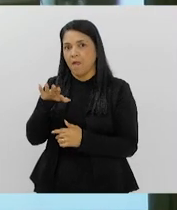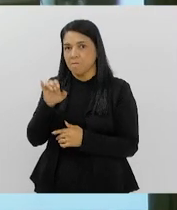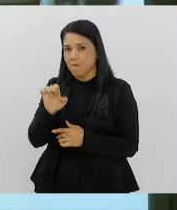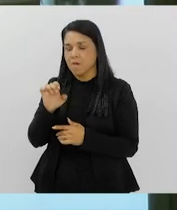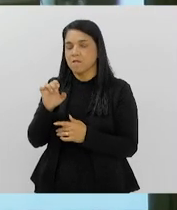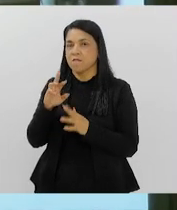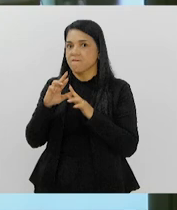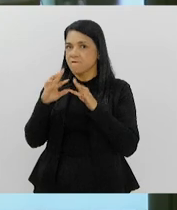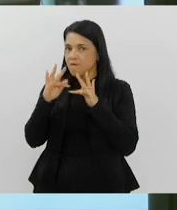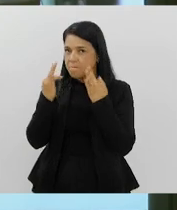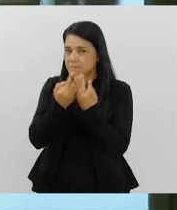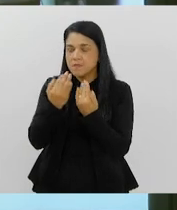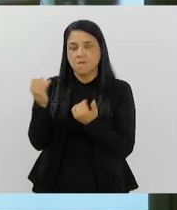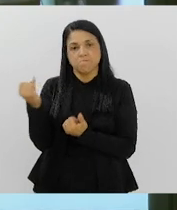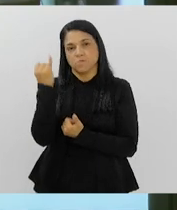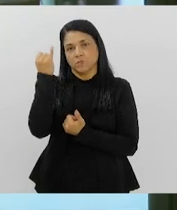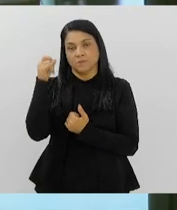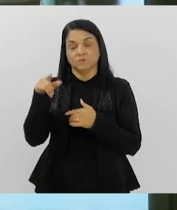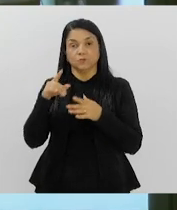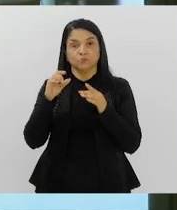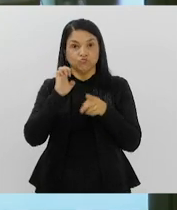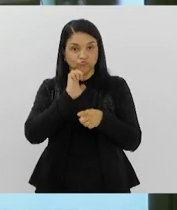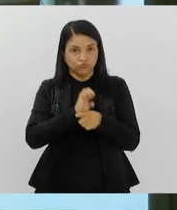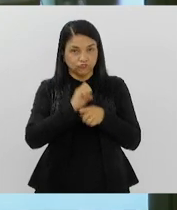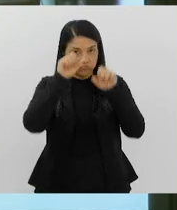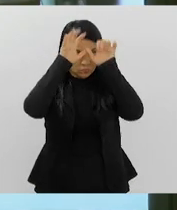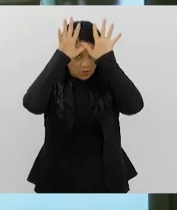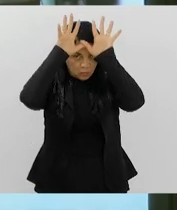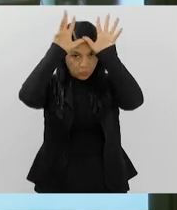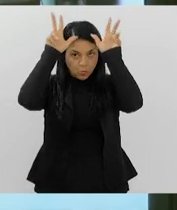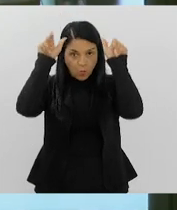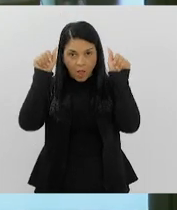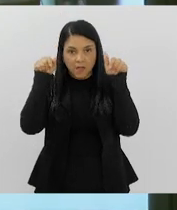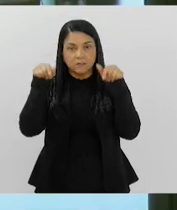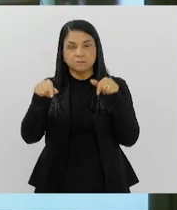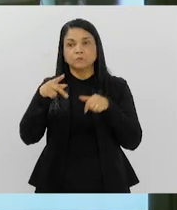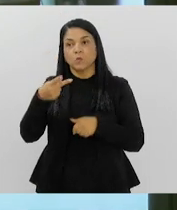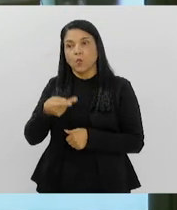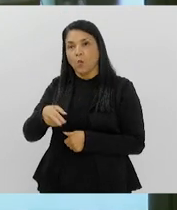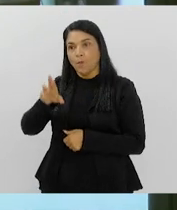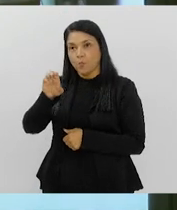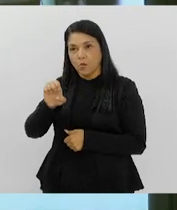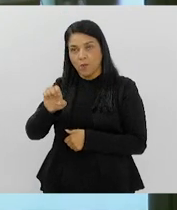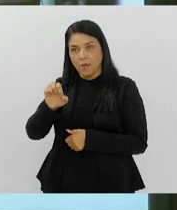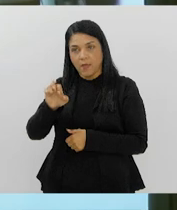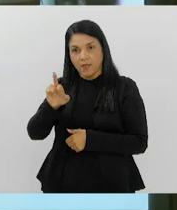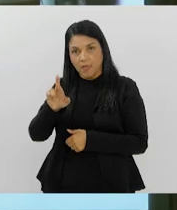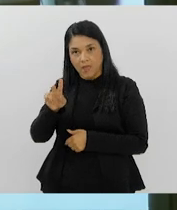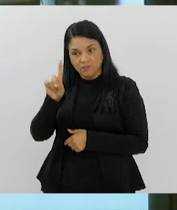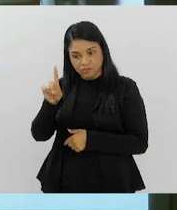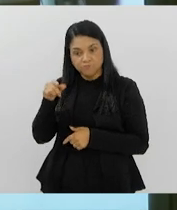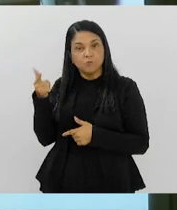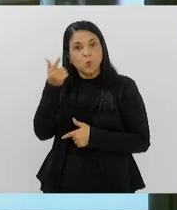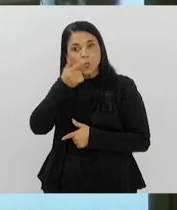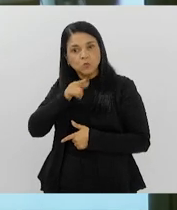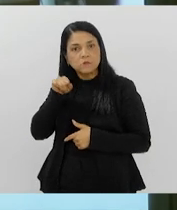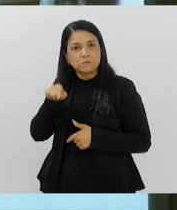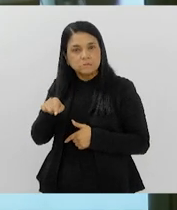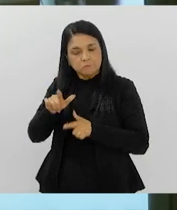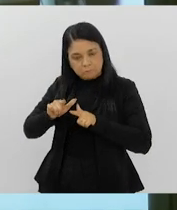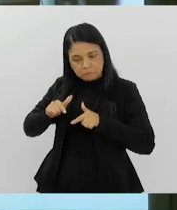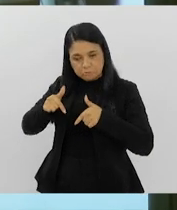Mas, no estado do Acre, o PROERD ganhou um plus, porque foi através dele que nós conseguimos acesso